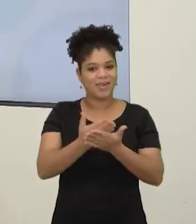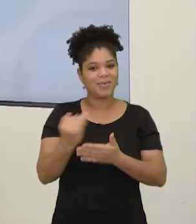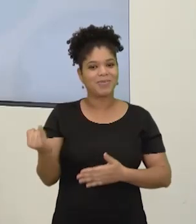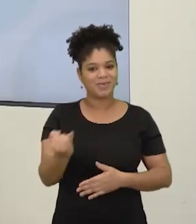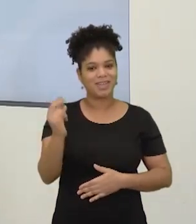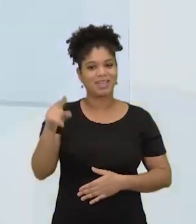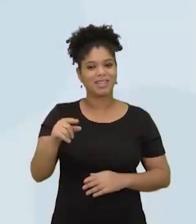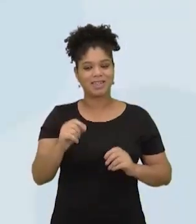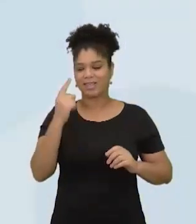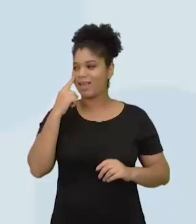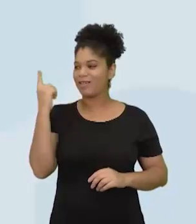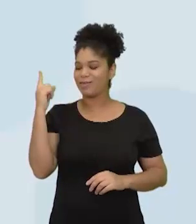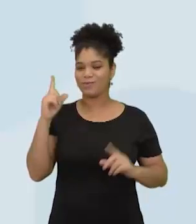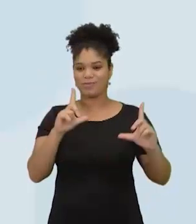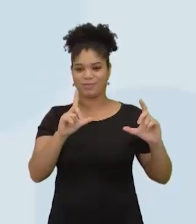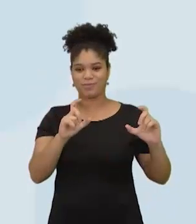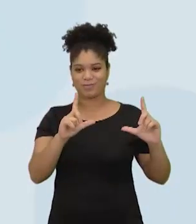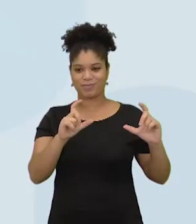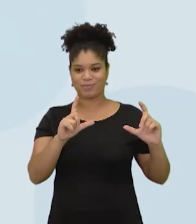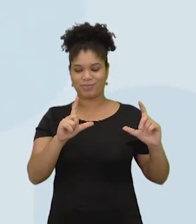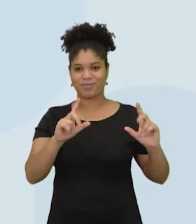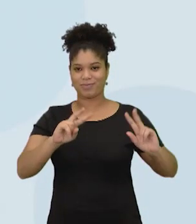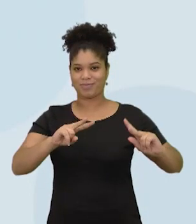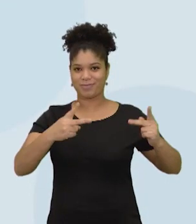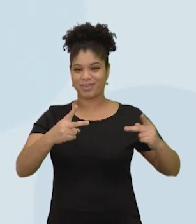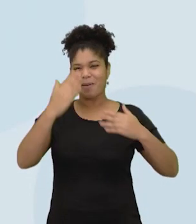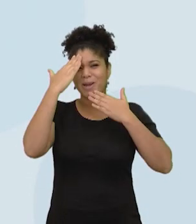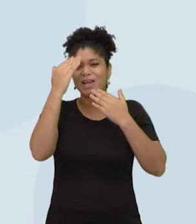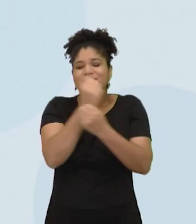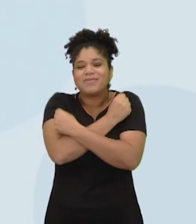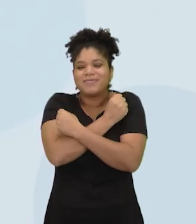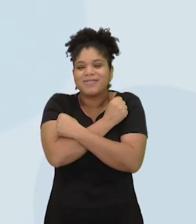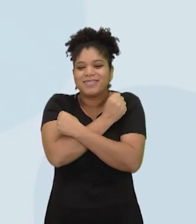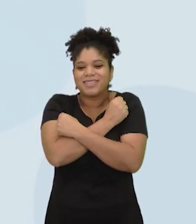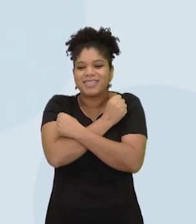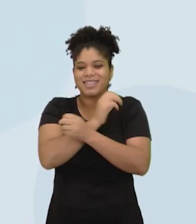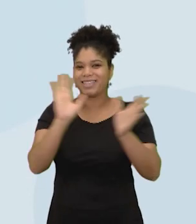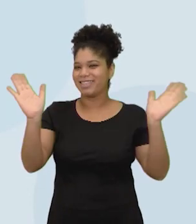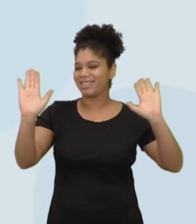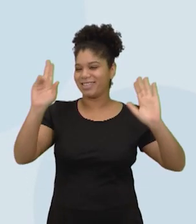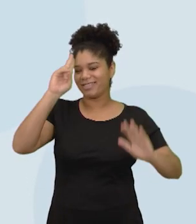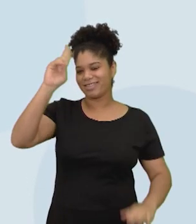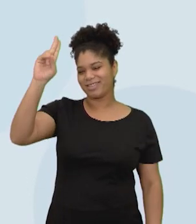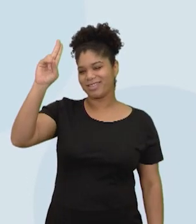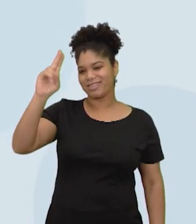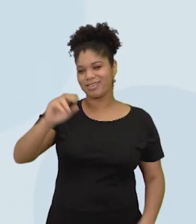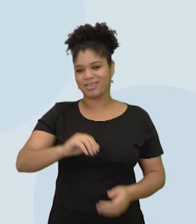QR Code na tela para você. Tchau, tá certo? tchau, Tchau. Valeu, um grande abraço. Tchau, tchau. Falou.